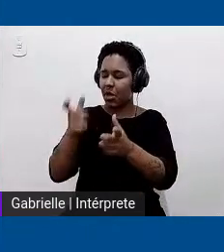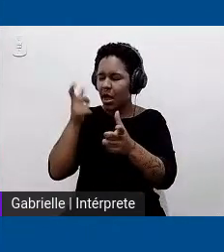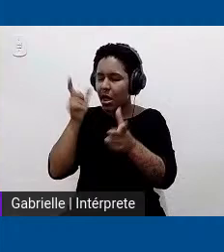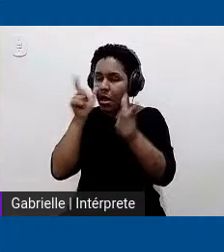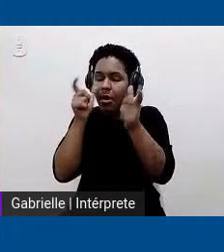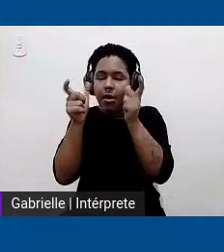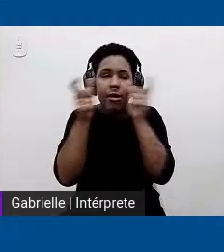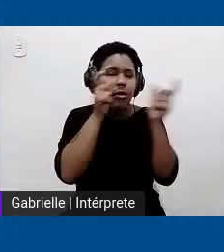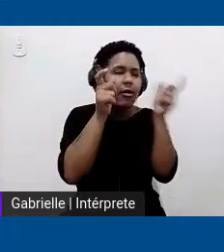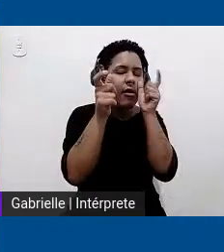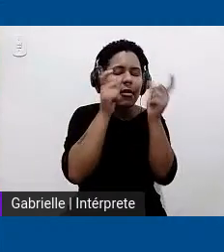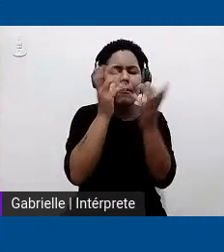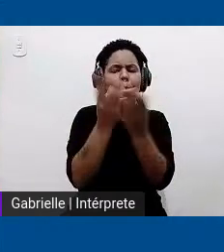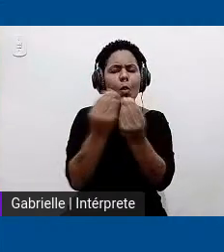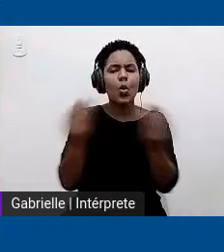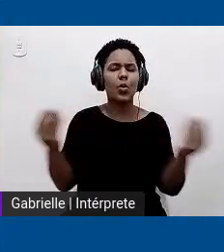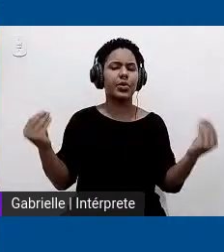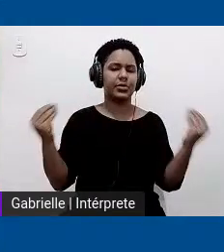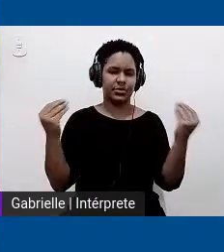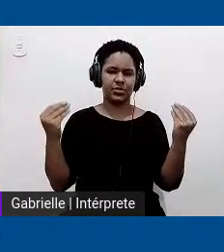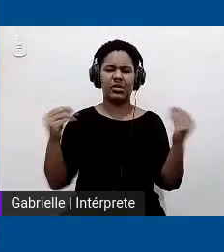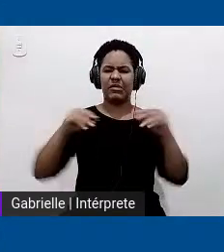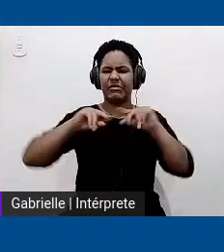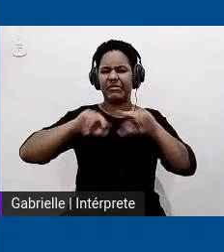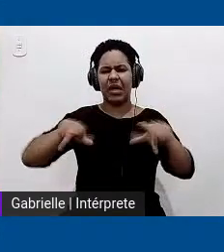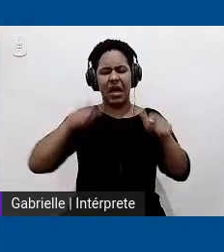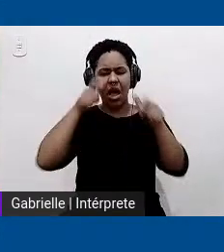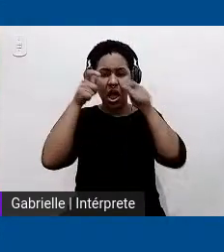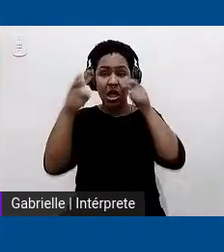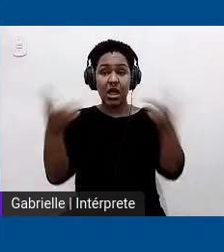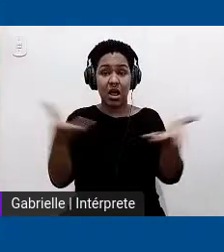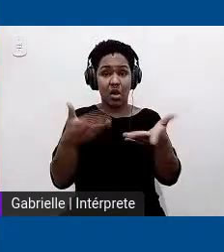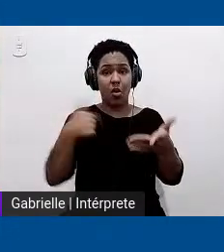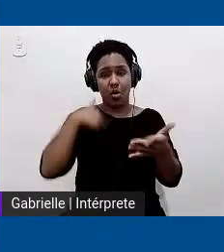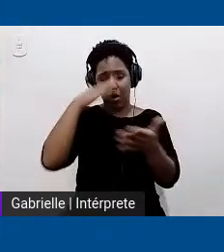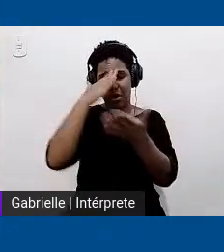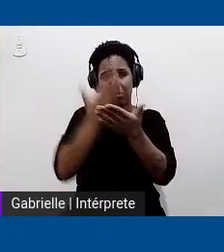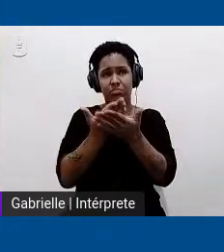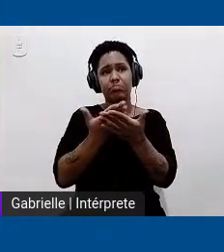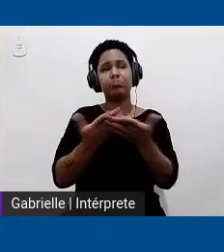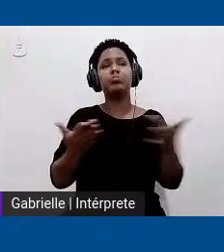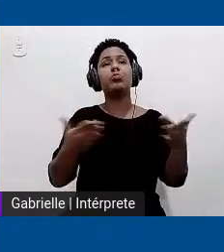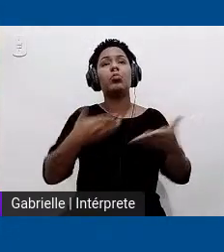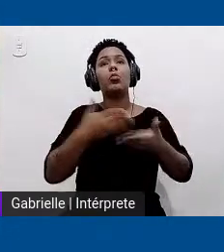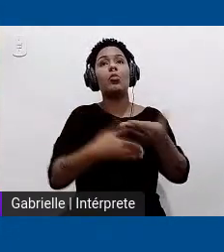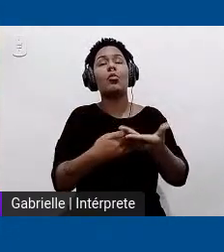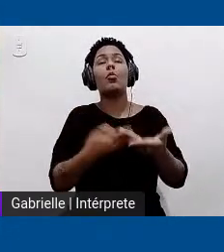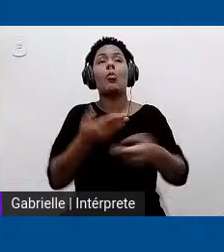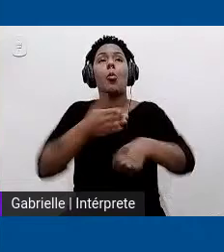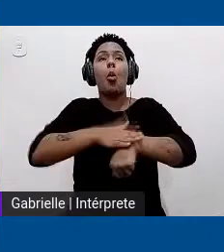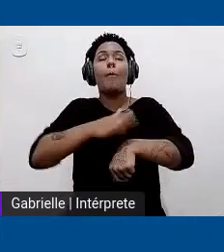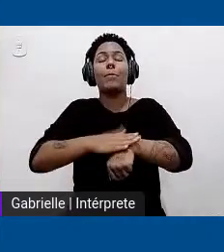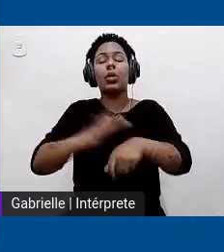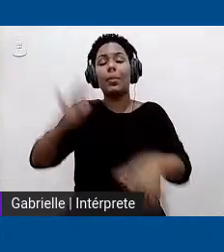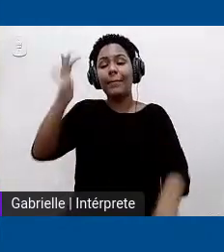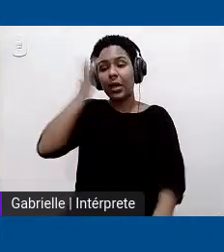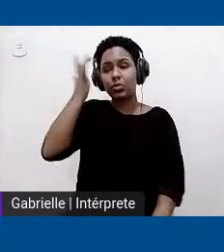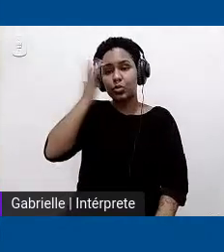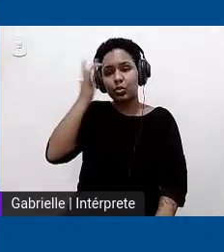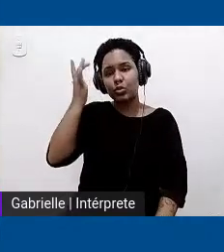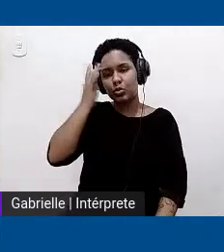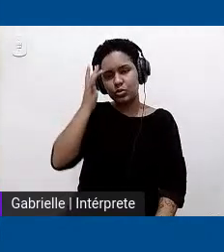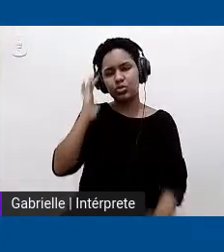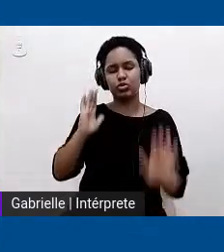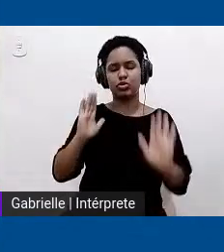muito importante. É um momento, eu acho que nós chegamos a um momento de maturidade aqui nos estudos